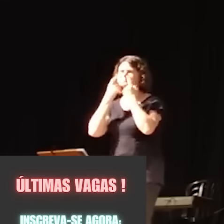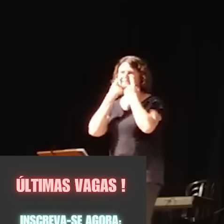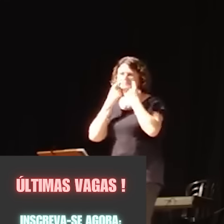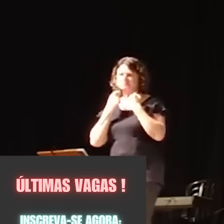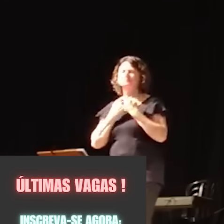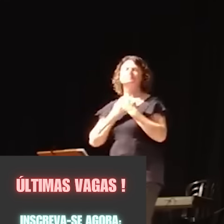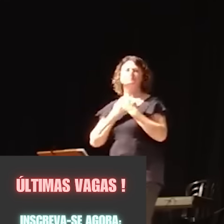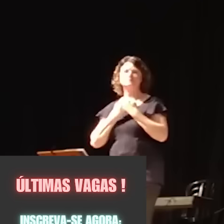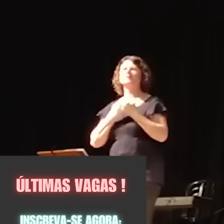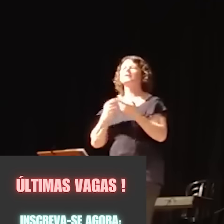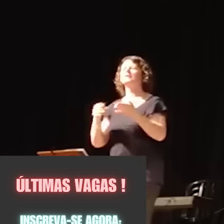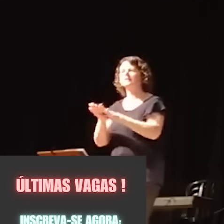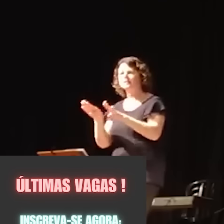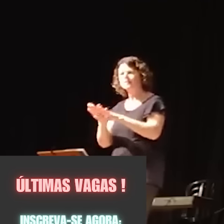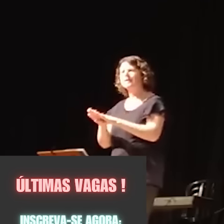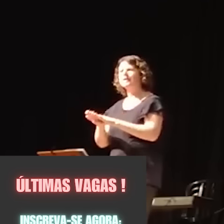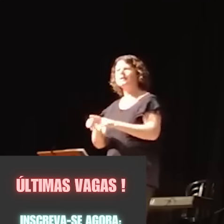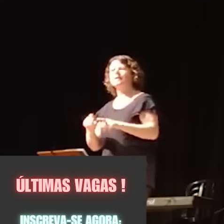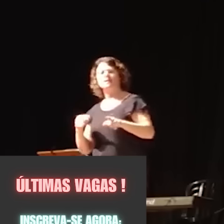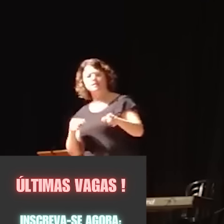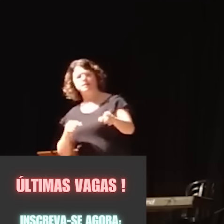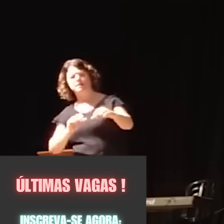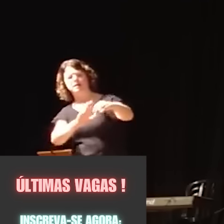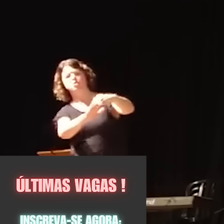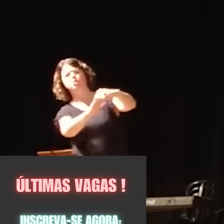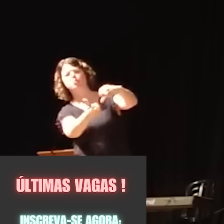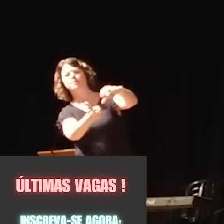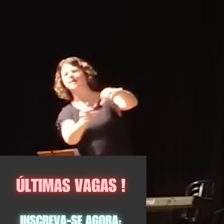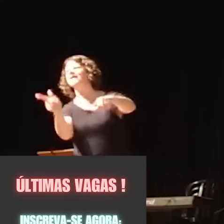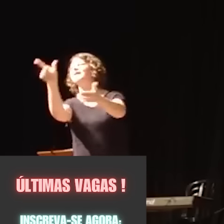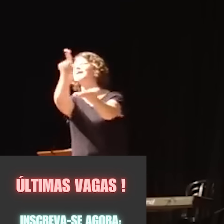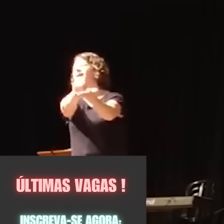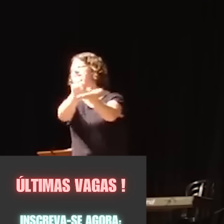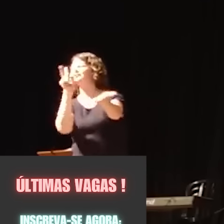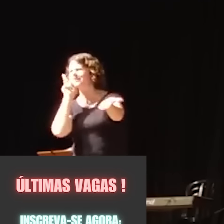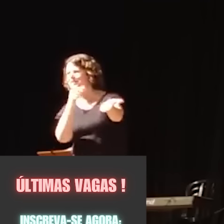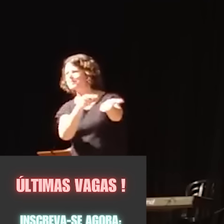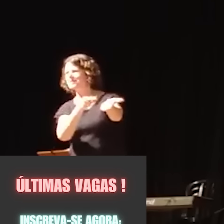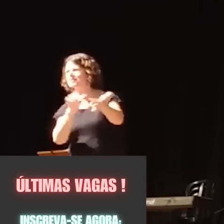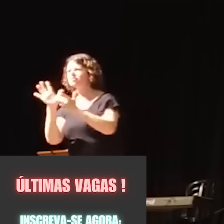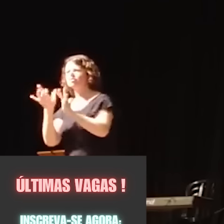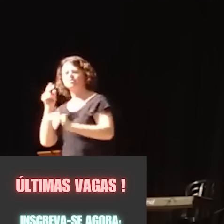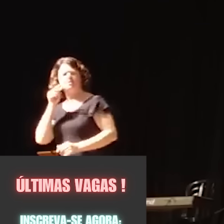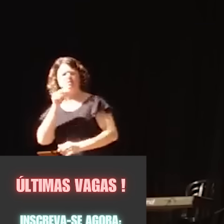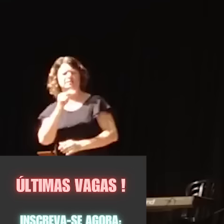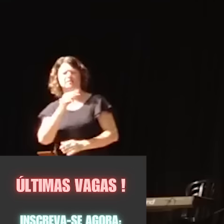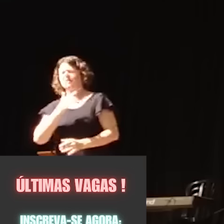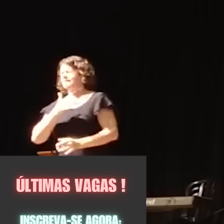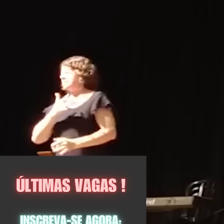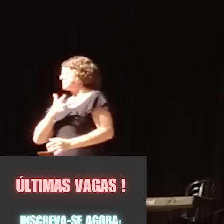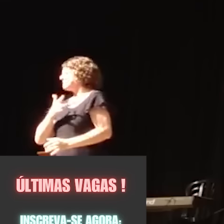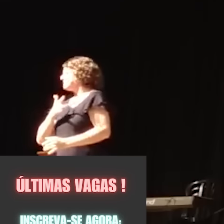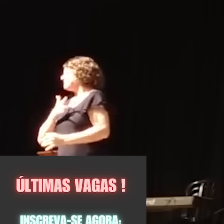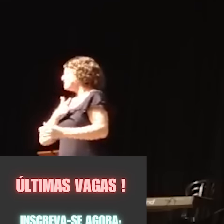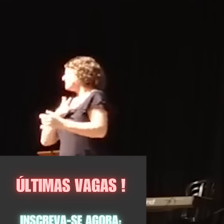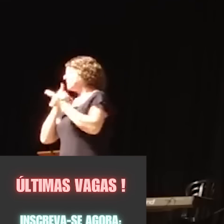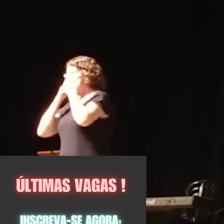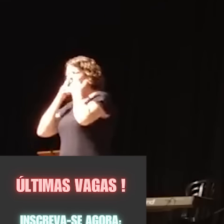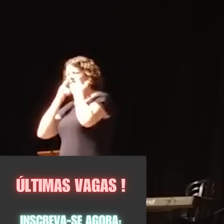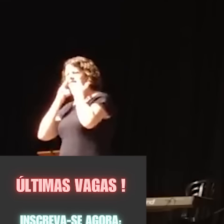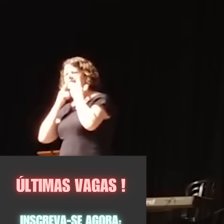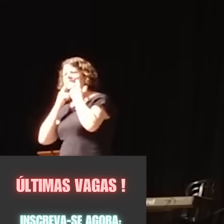Lázaro o choro é uma voz diante do Senhor que diz